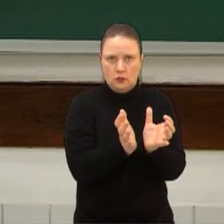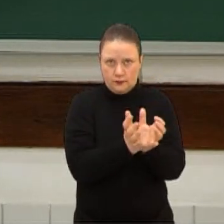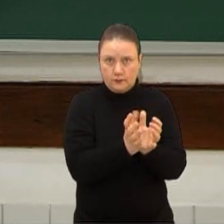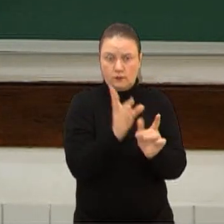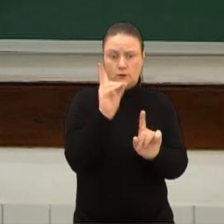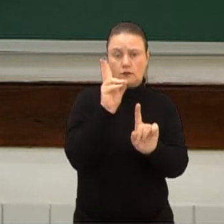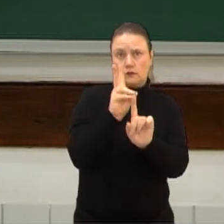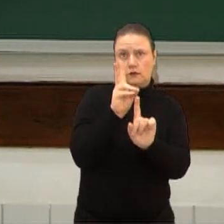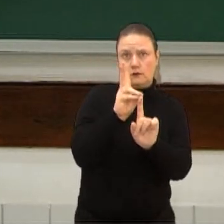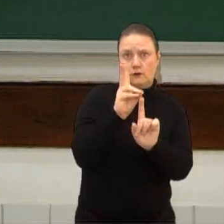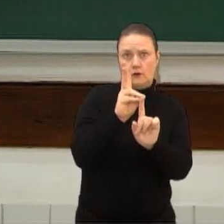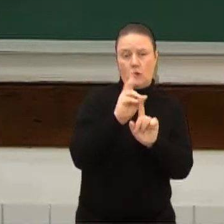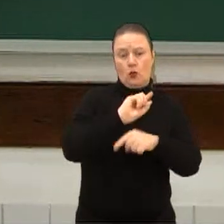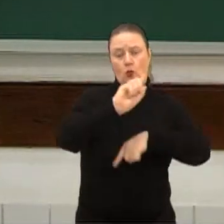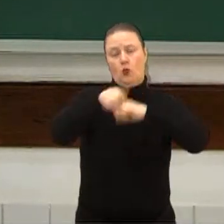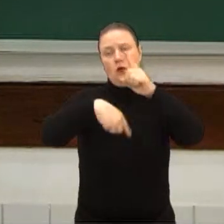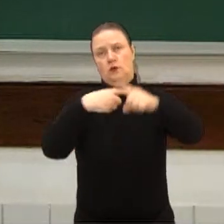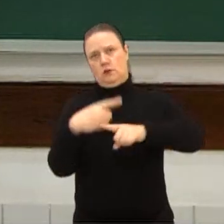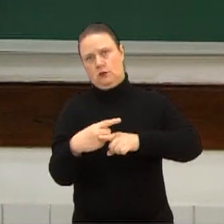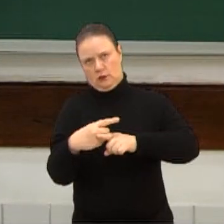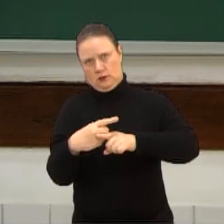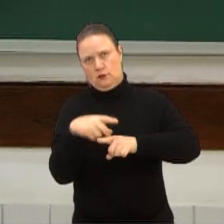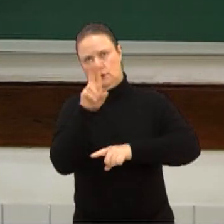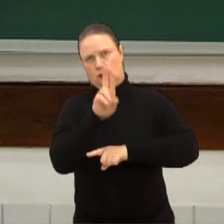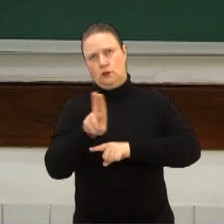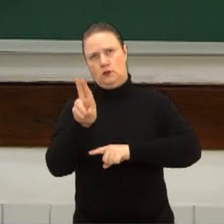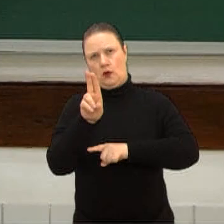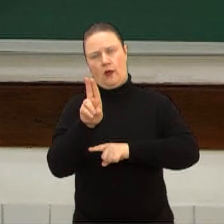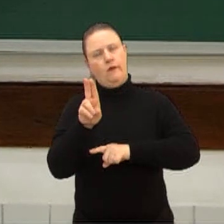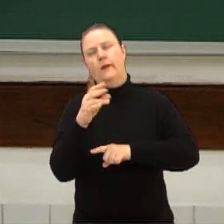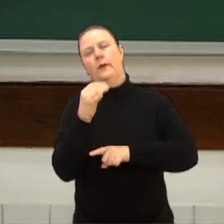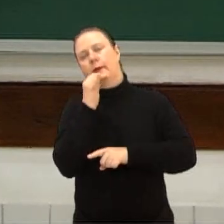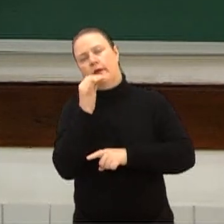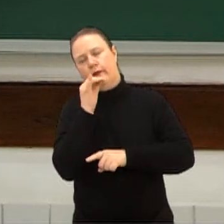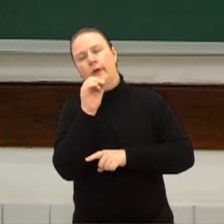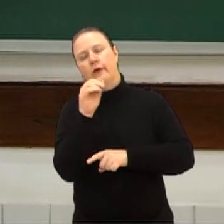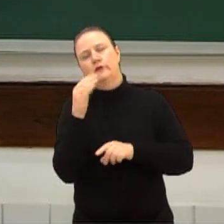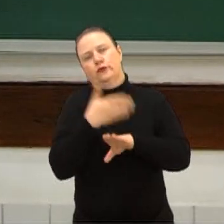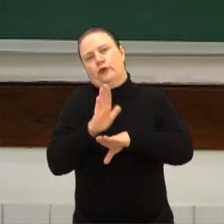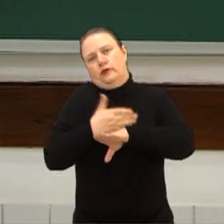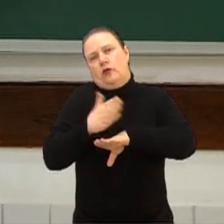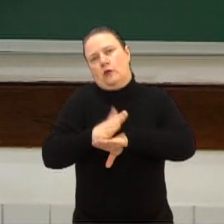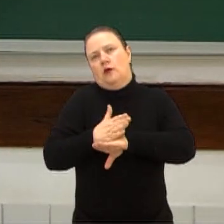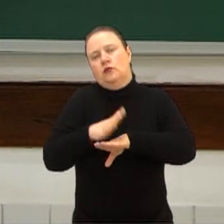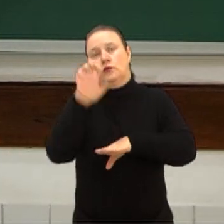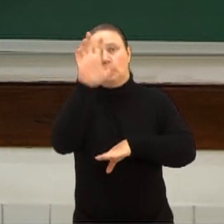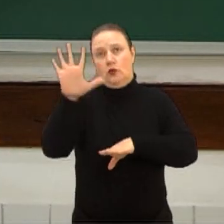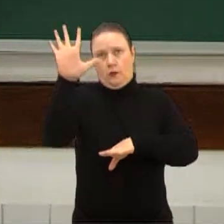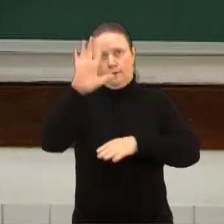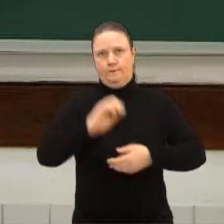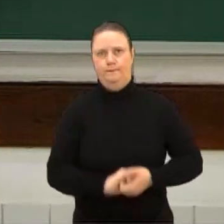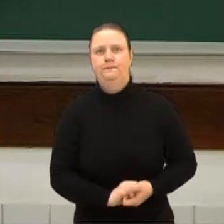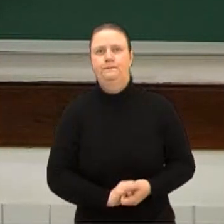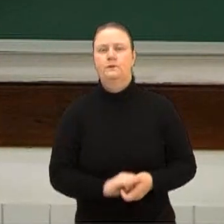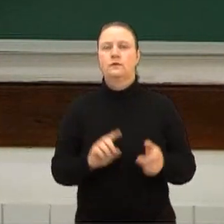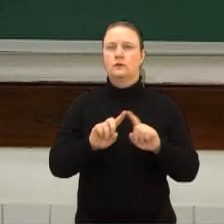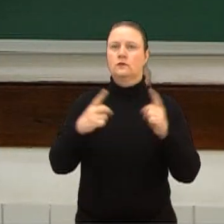utilização posterior que foi sendo utilizada principalmente pelos europeus. O nome mais correto é aborígenes ou então, dentro de um